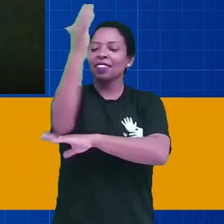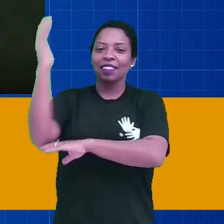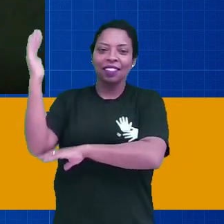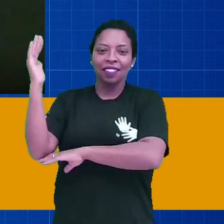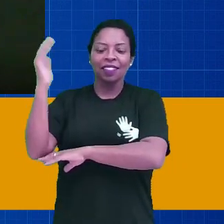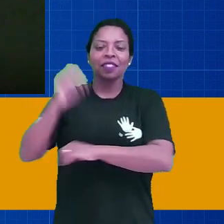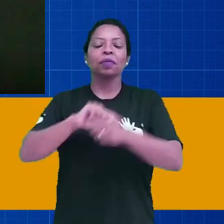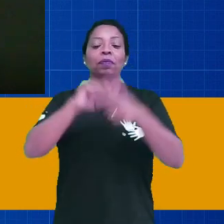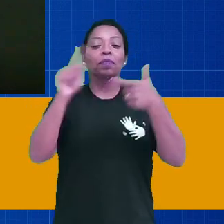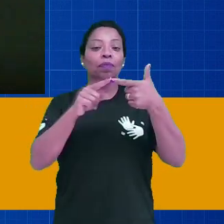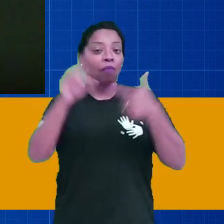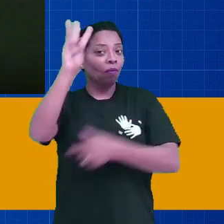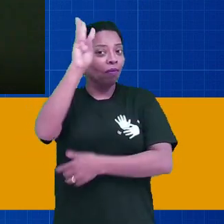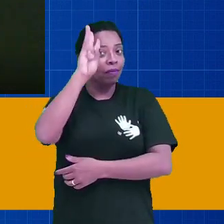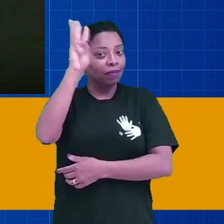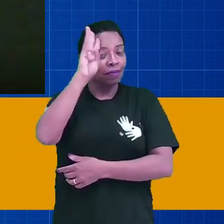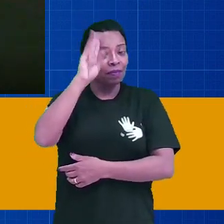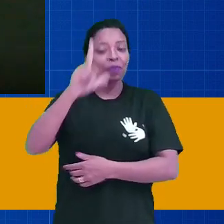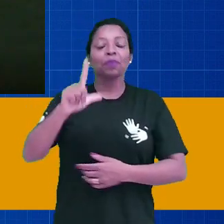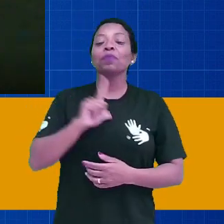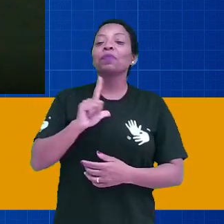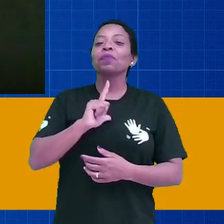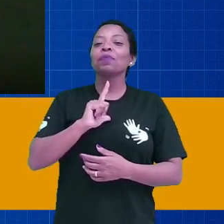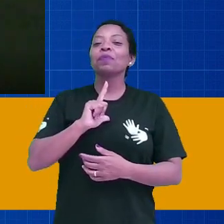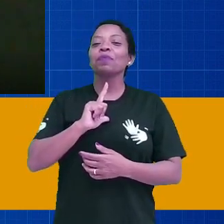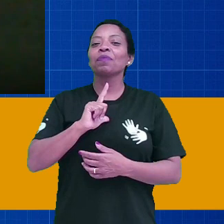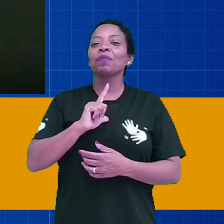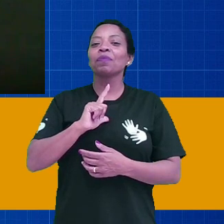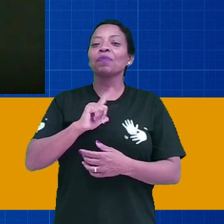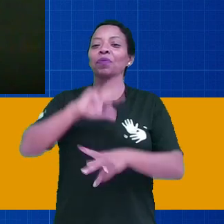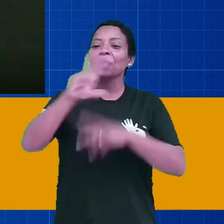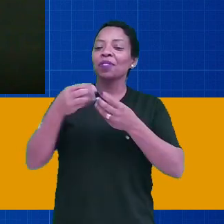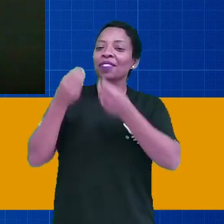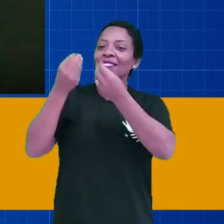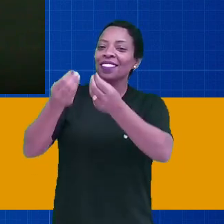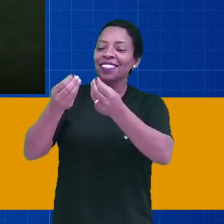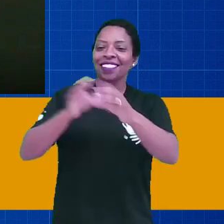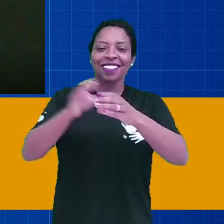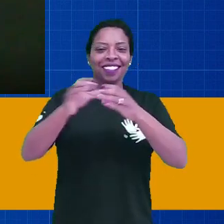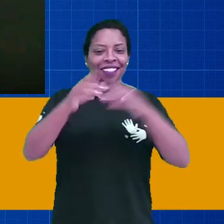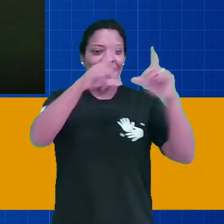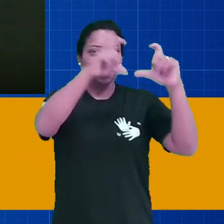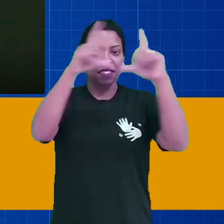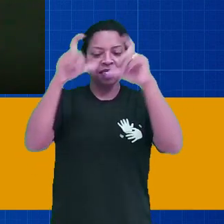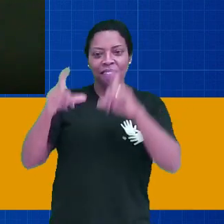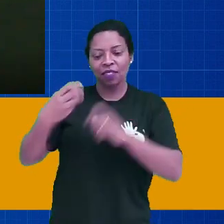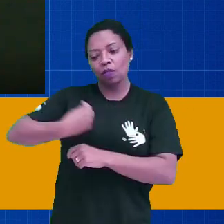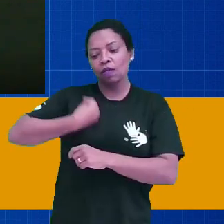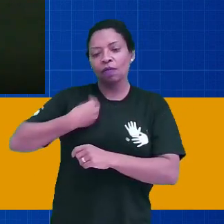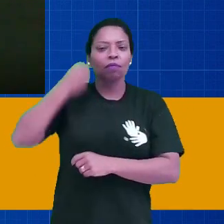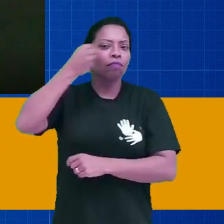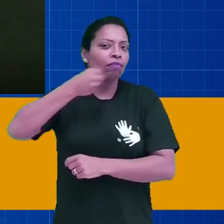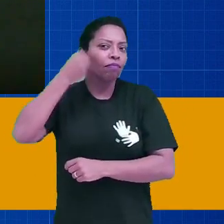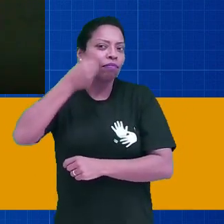ambientais. Na terça-feira, aconteceu a premiação do concurso de fotografia, vivenciando o município